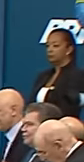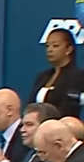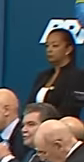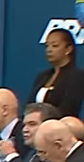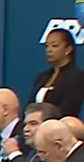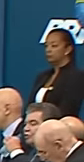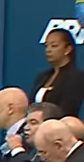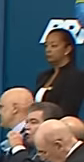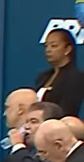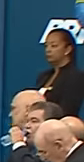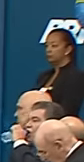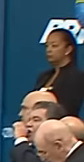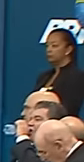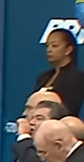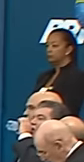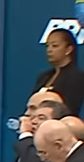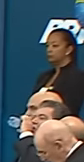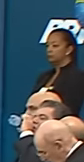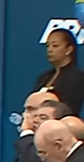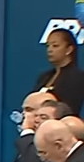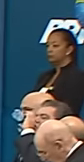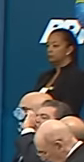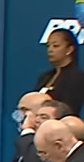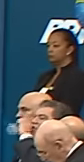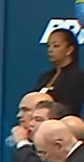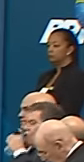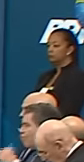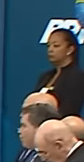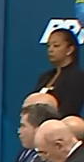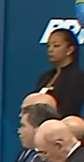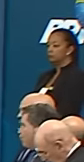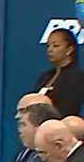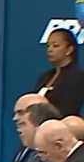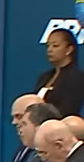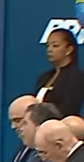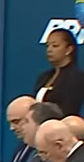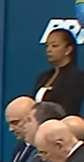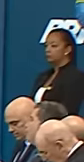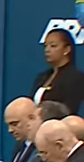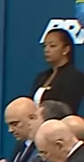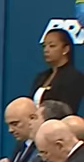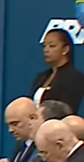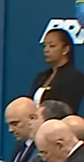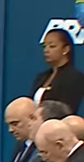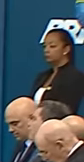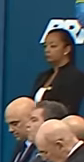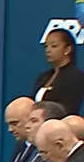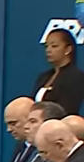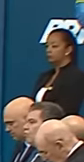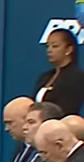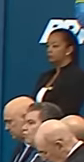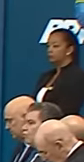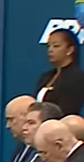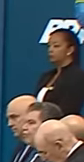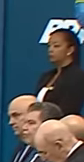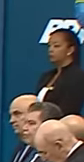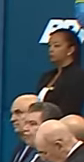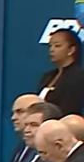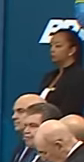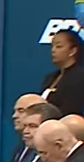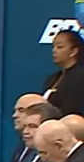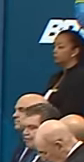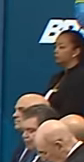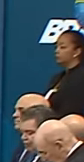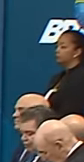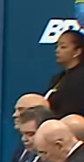Congresso Nacional para dar mais capacidade de ação no ambiente de estabilidade política a futuros governantes. Enfim, é uma